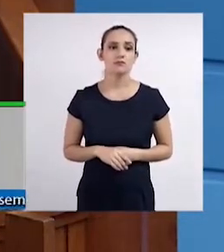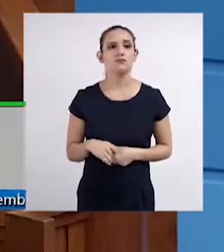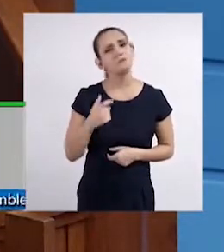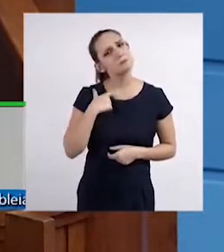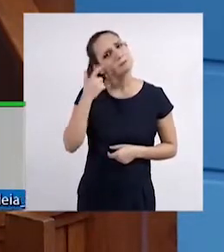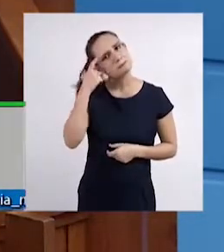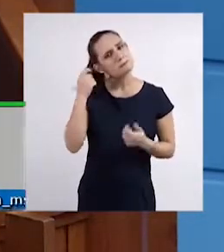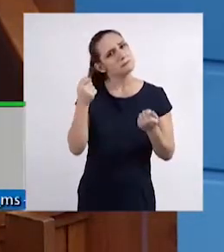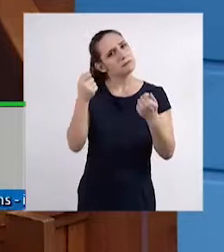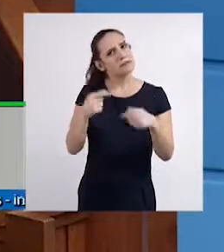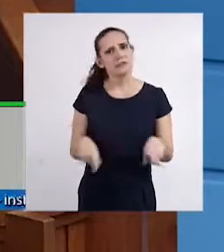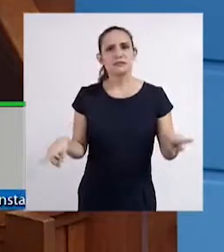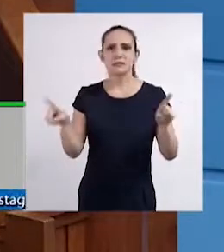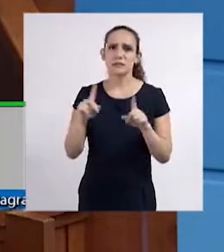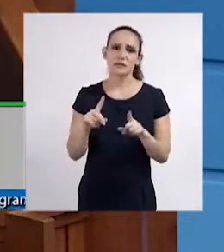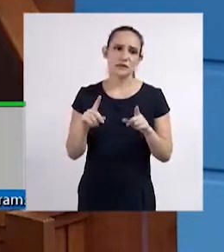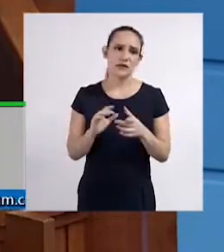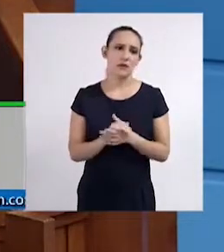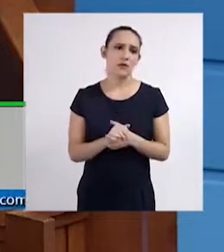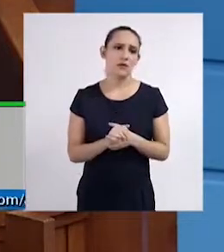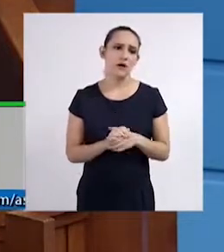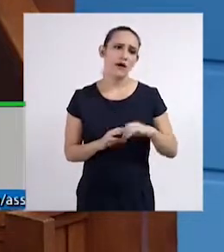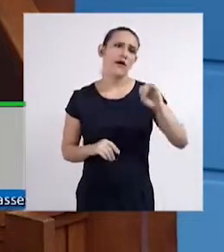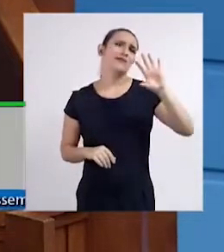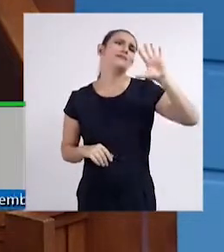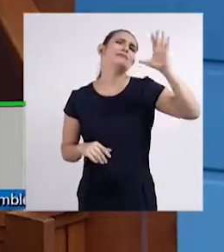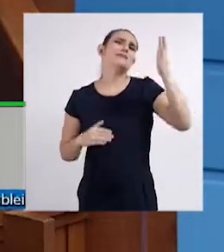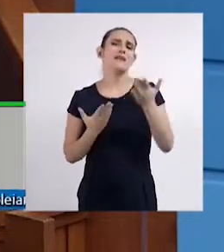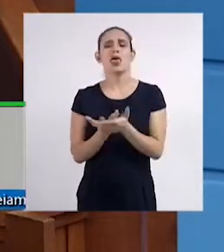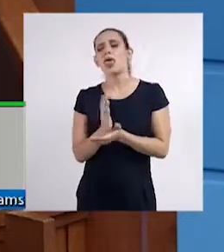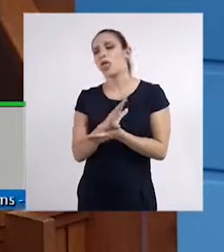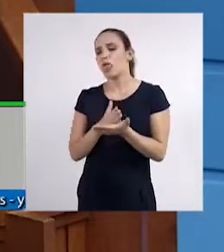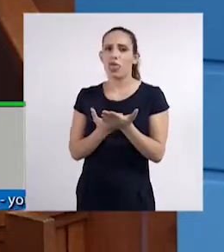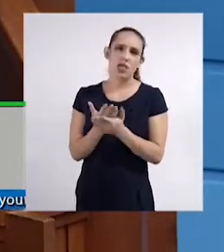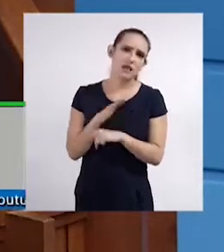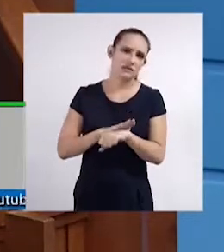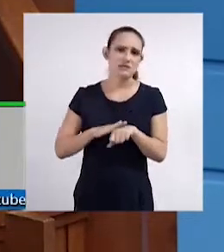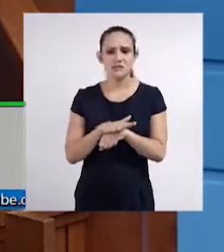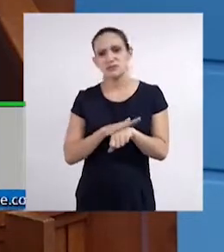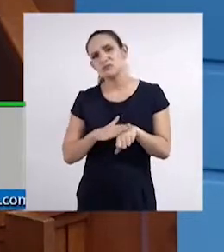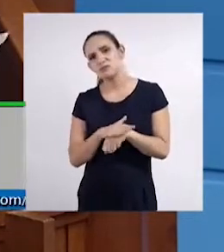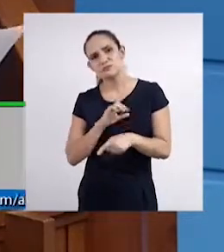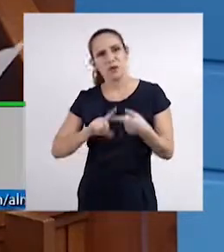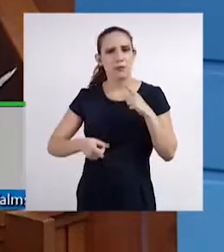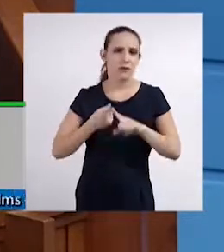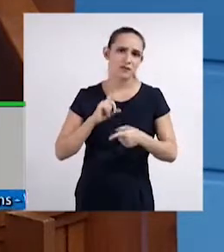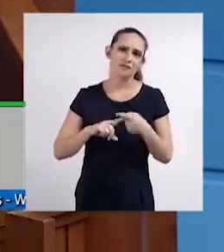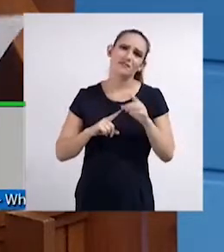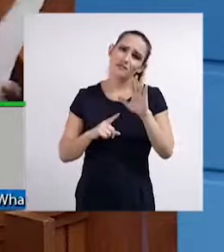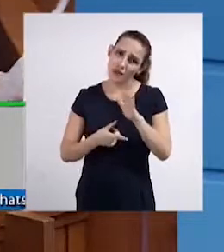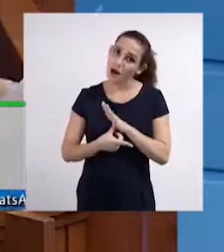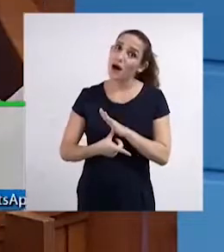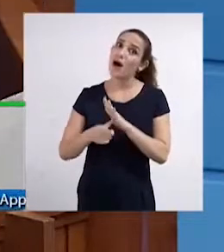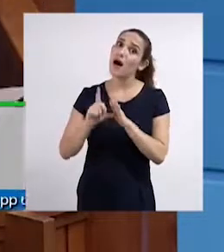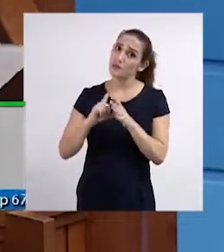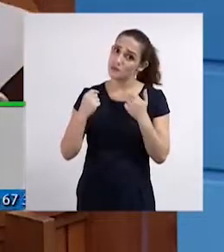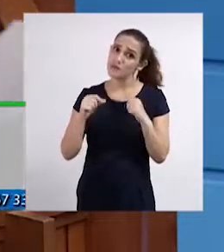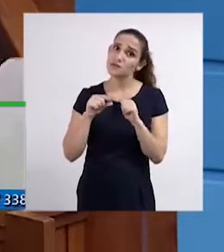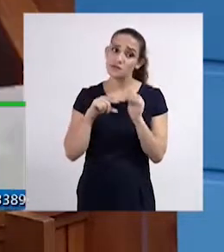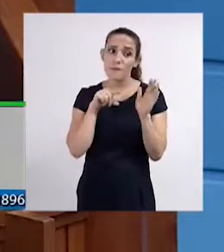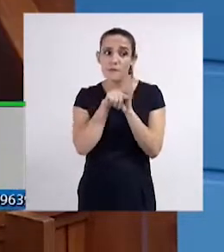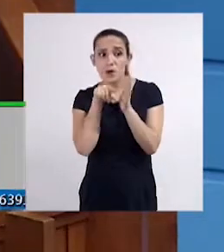Acho que não precisava passar, deputado, pelo quê? Por esse desgaste. Se tivesse cercado primeiro de